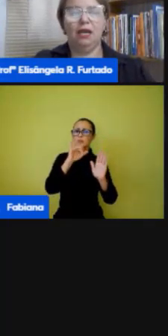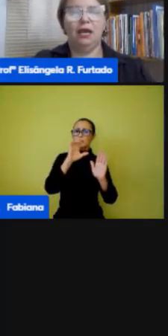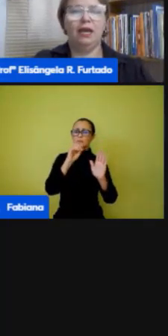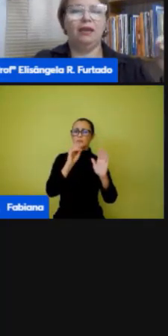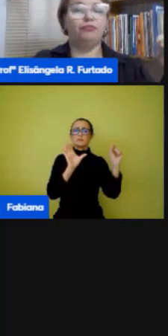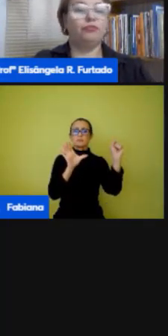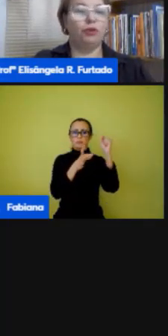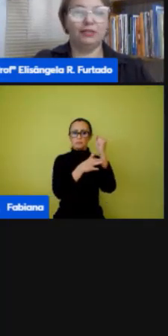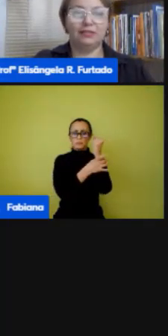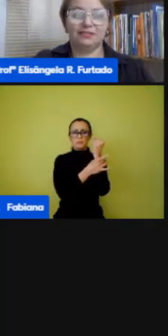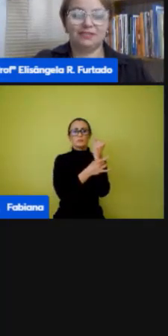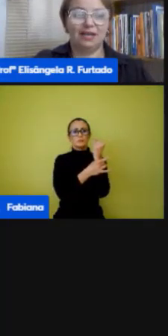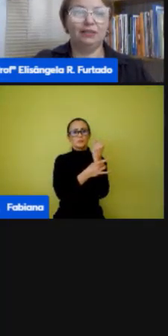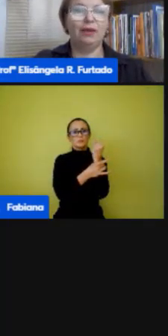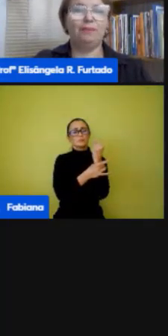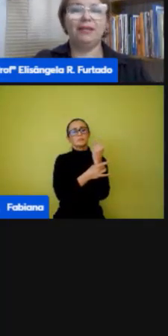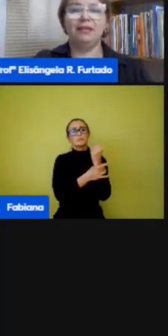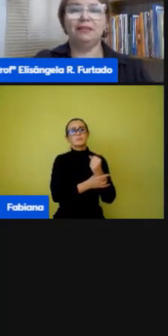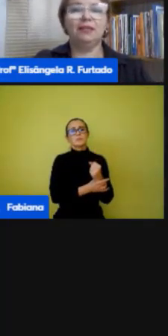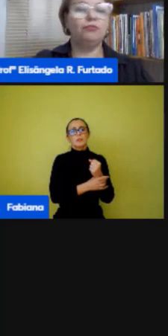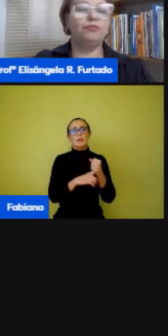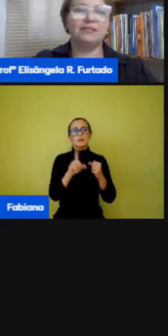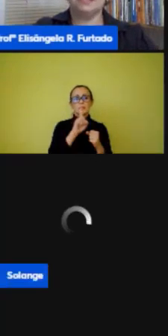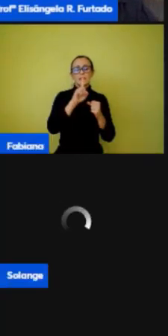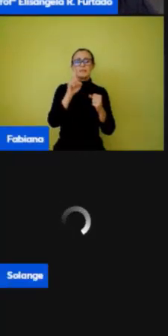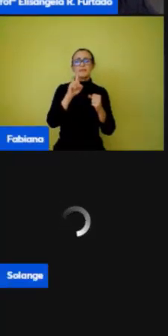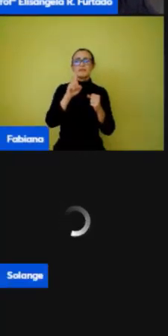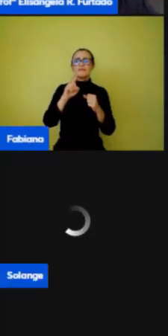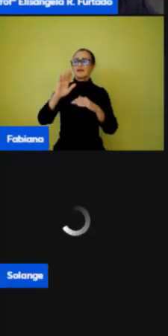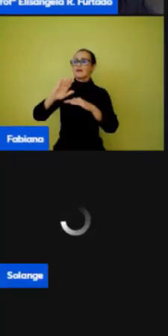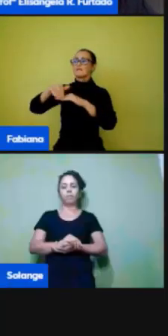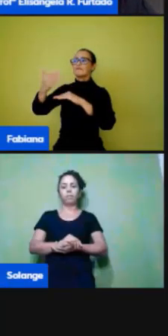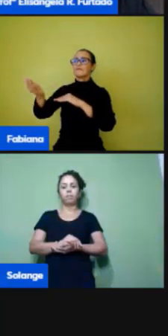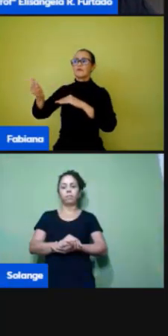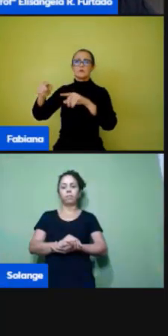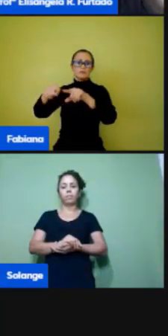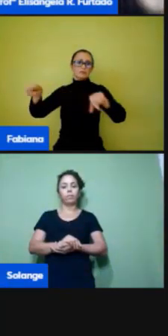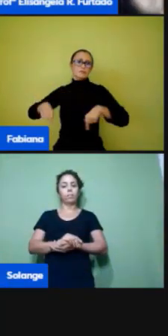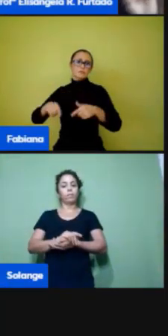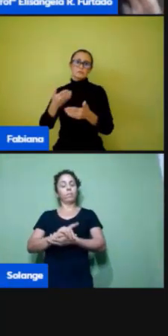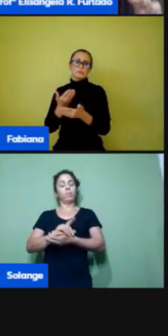fora da sala, não é para ele não fazer atividade,